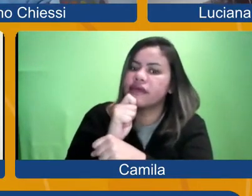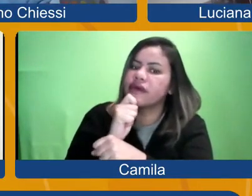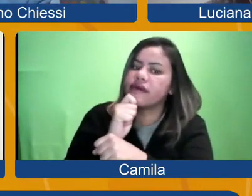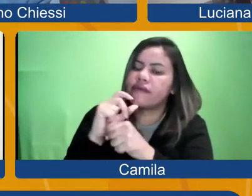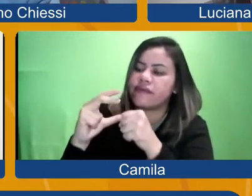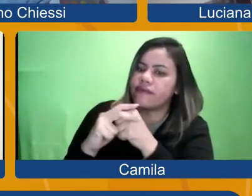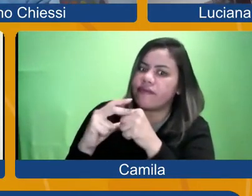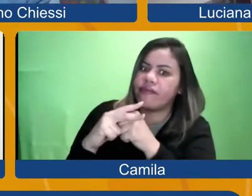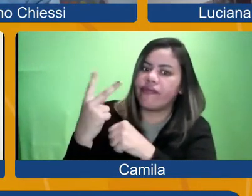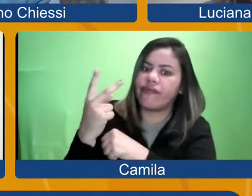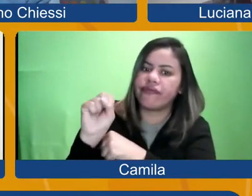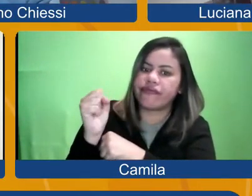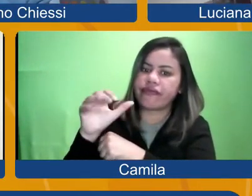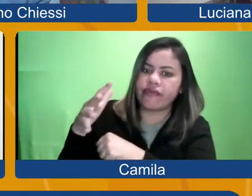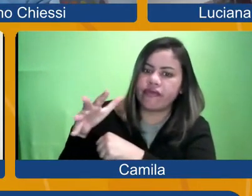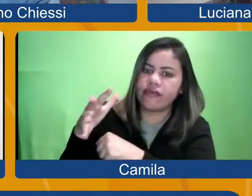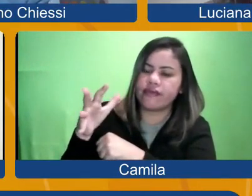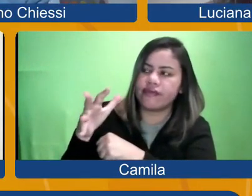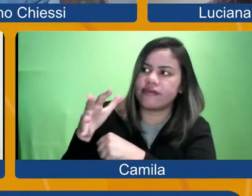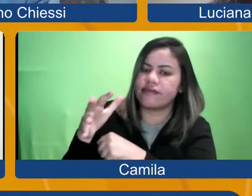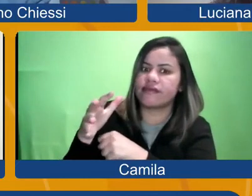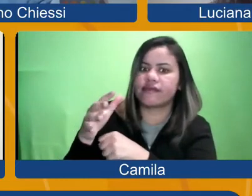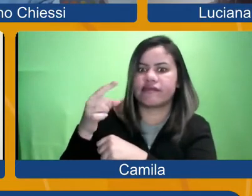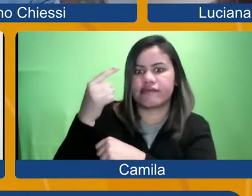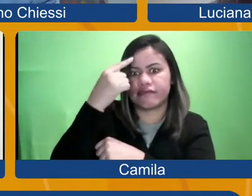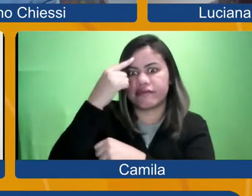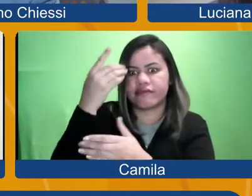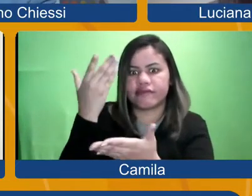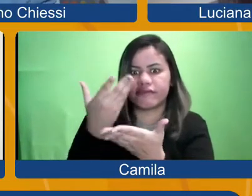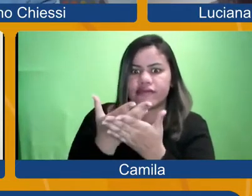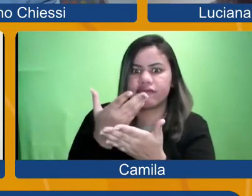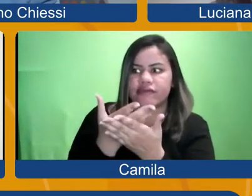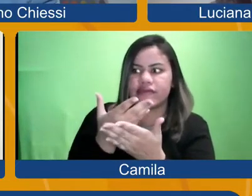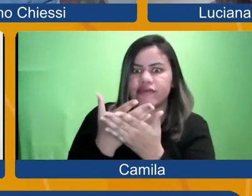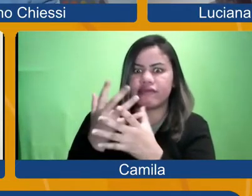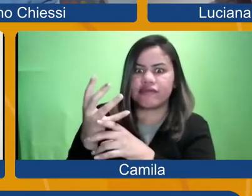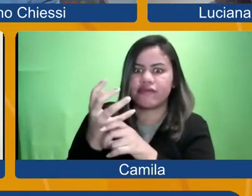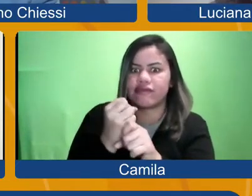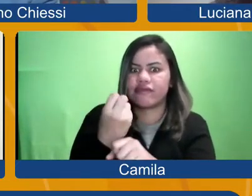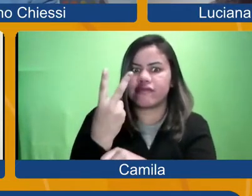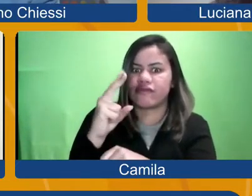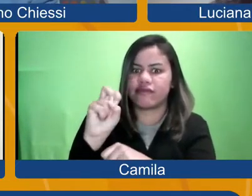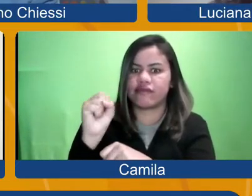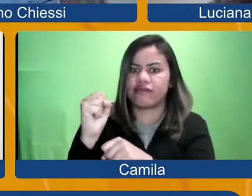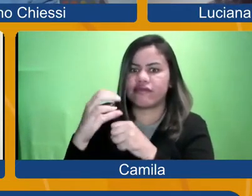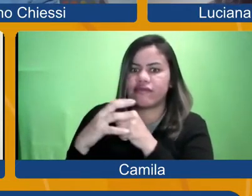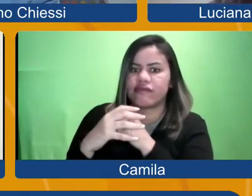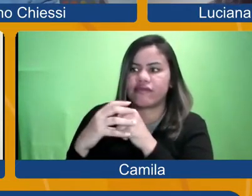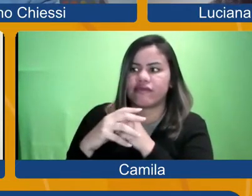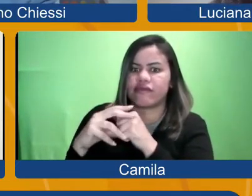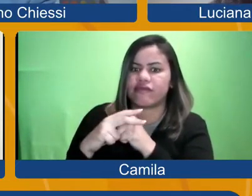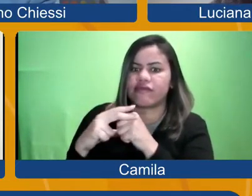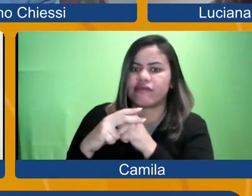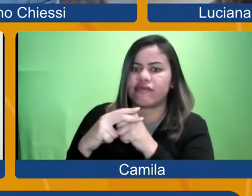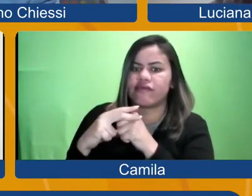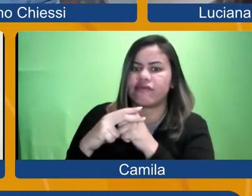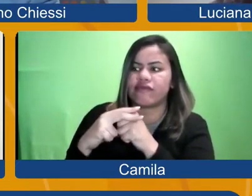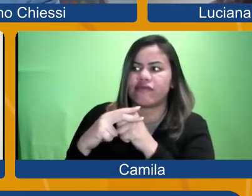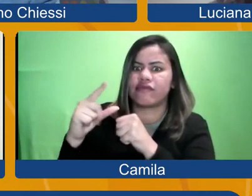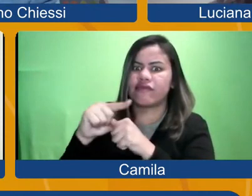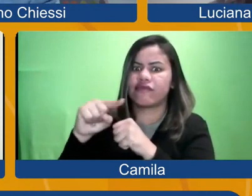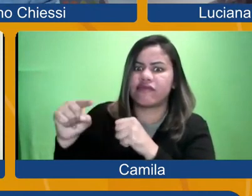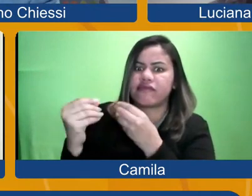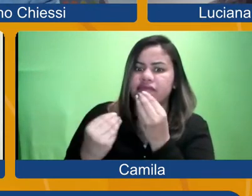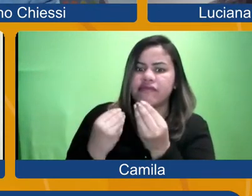que fizeram lá um estudo e identificaram 28. O que eles podem fazer com a gente, né? A gente não sabe.